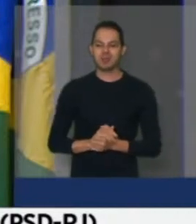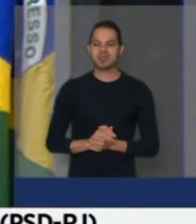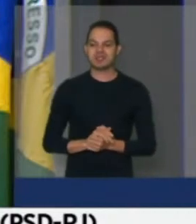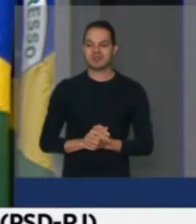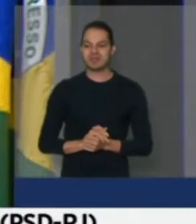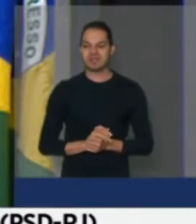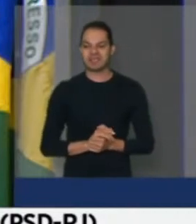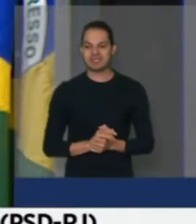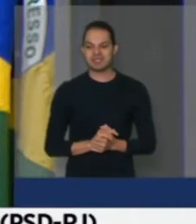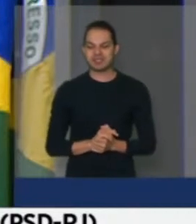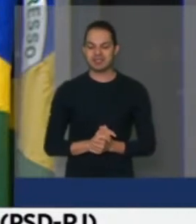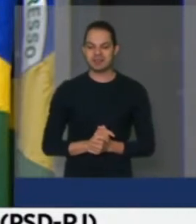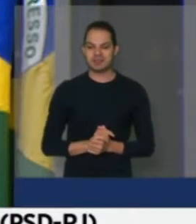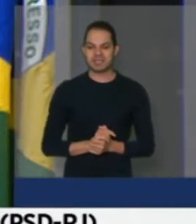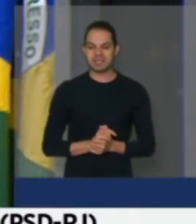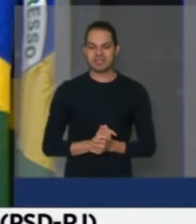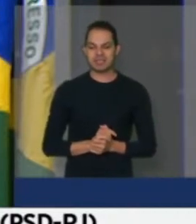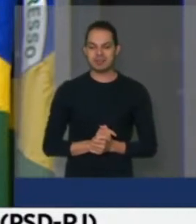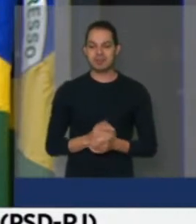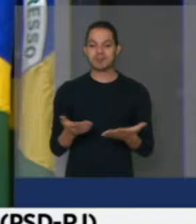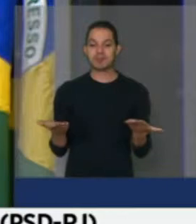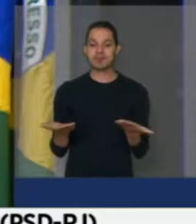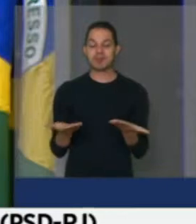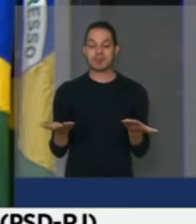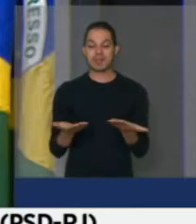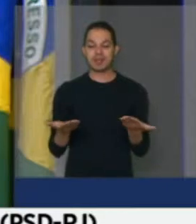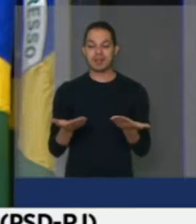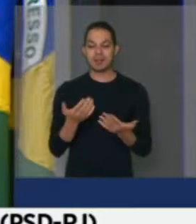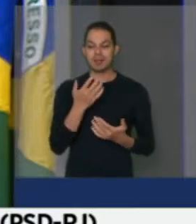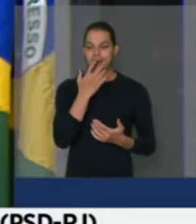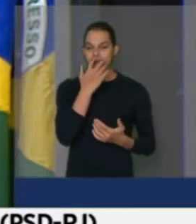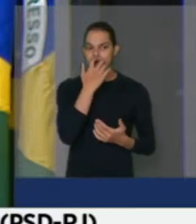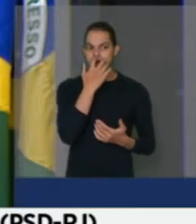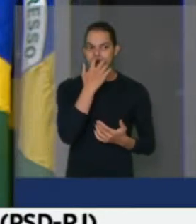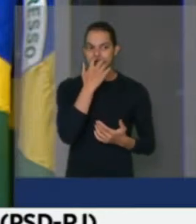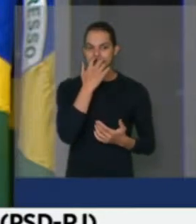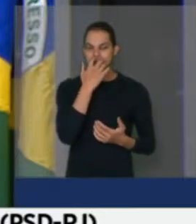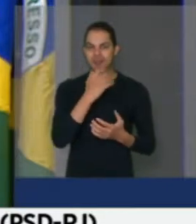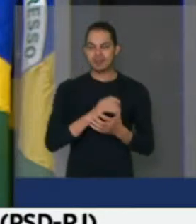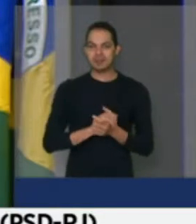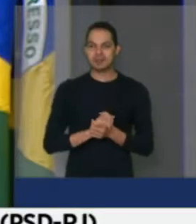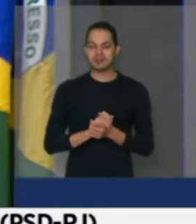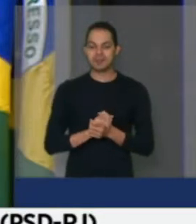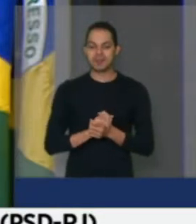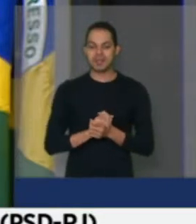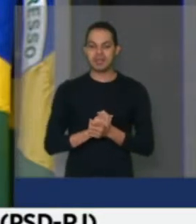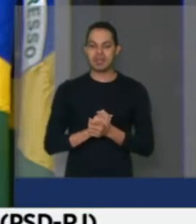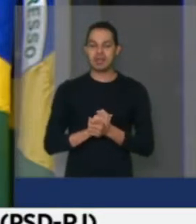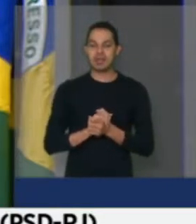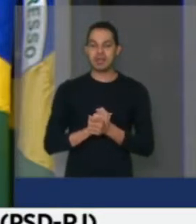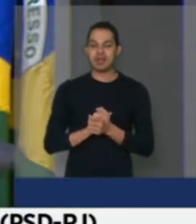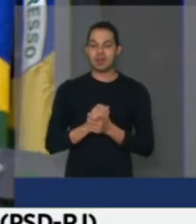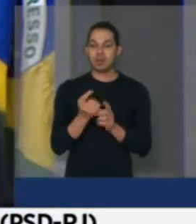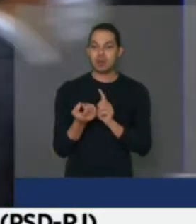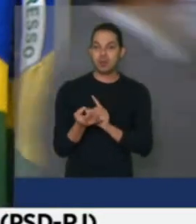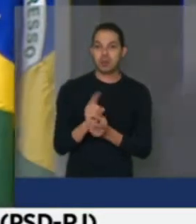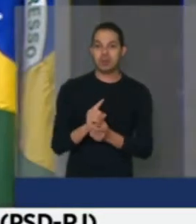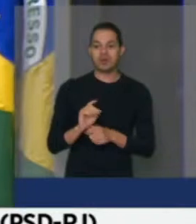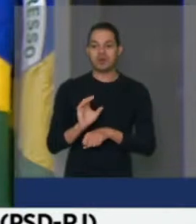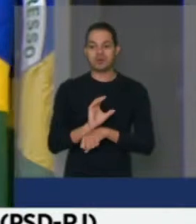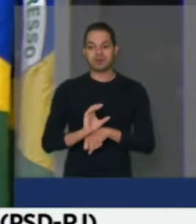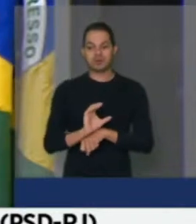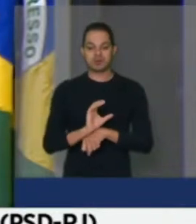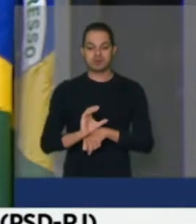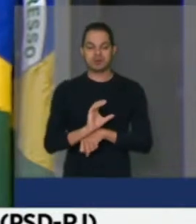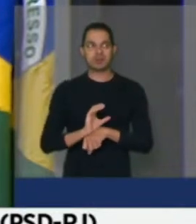Porque na data de hoje se está consolidando uma grande violação constitucional.